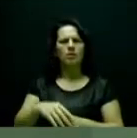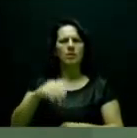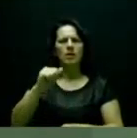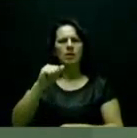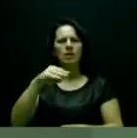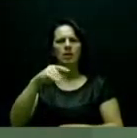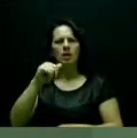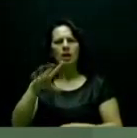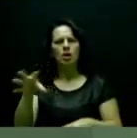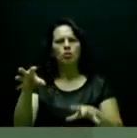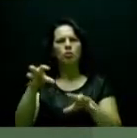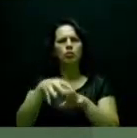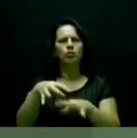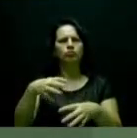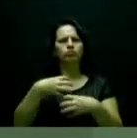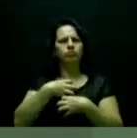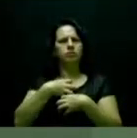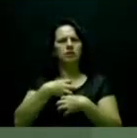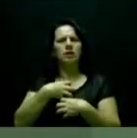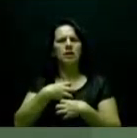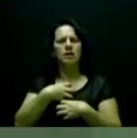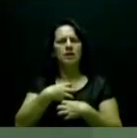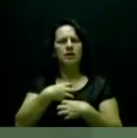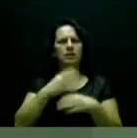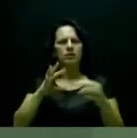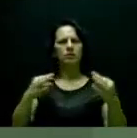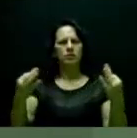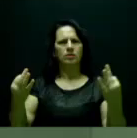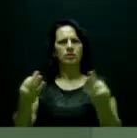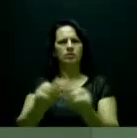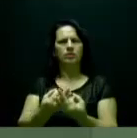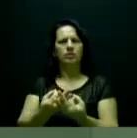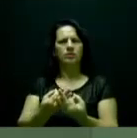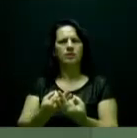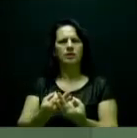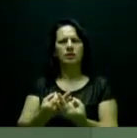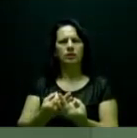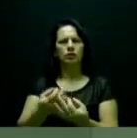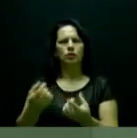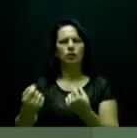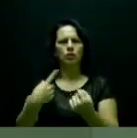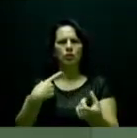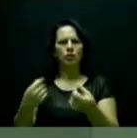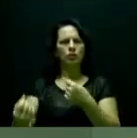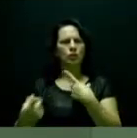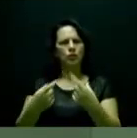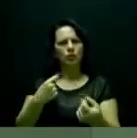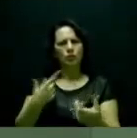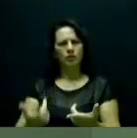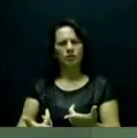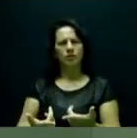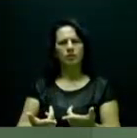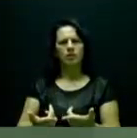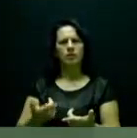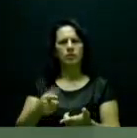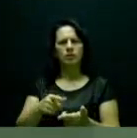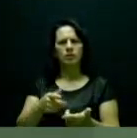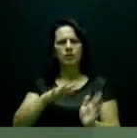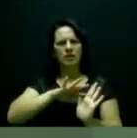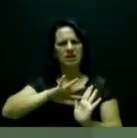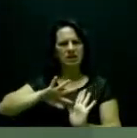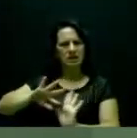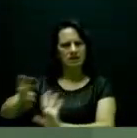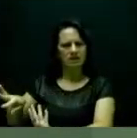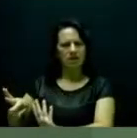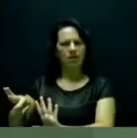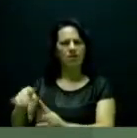o seio da família, a pessoa não parlamentar, e são ameaças para te intimidar. É tipo assim, sai do